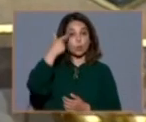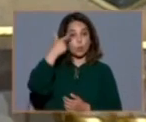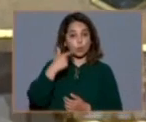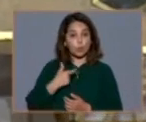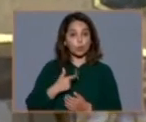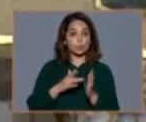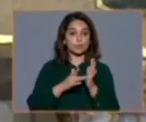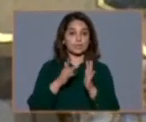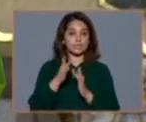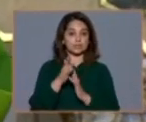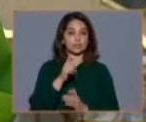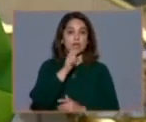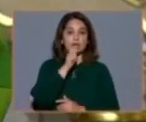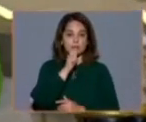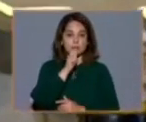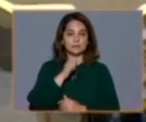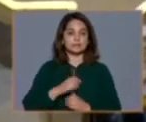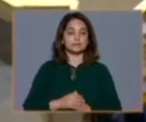Cristo. Amém.